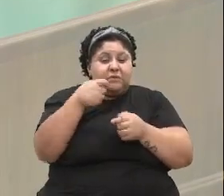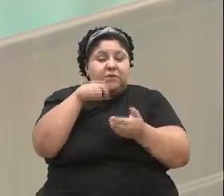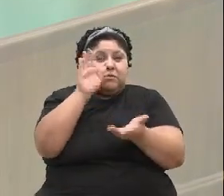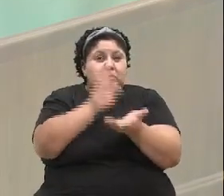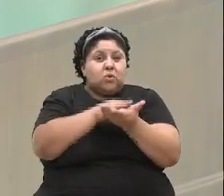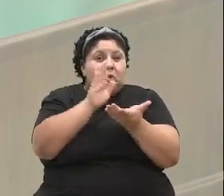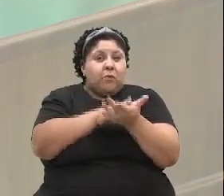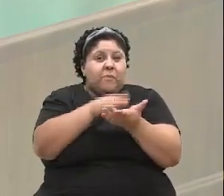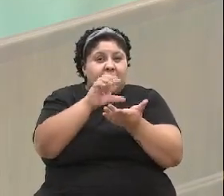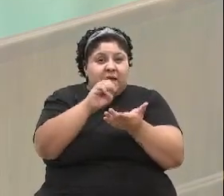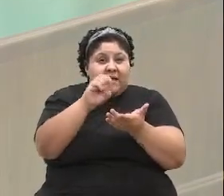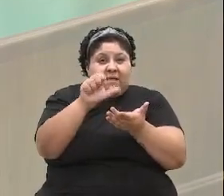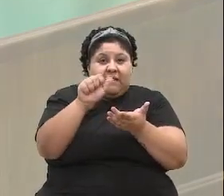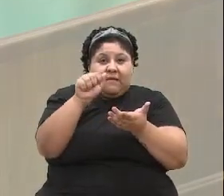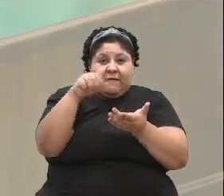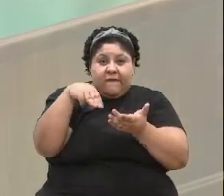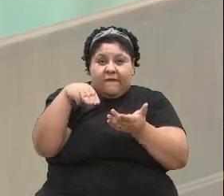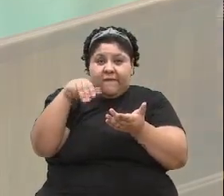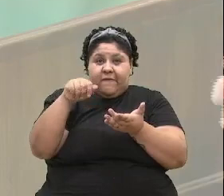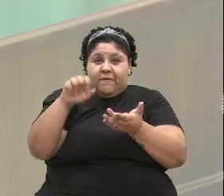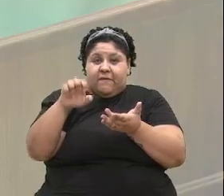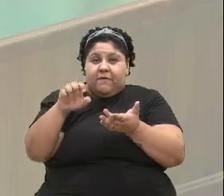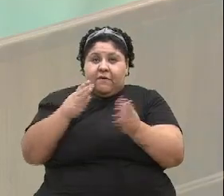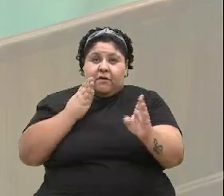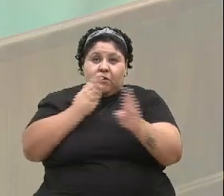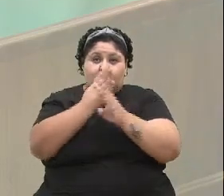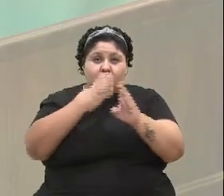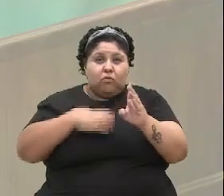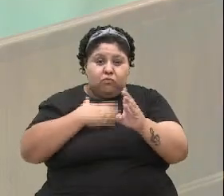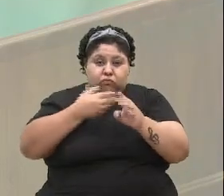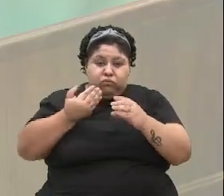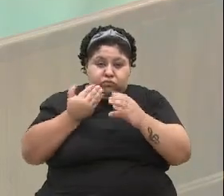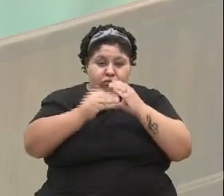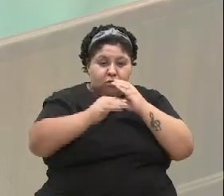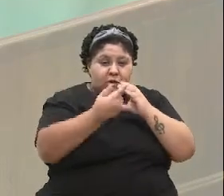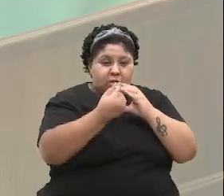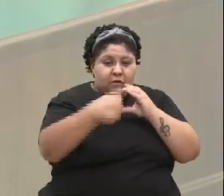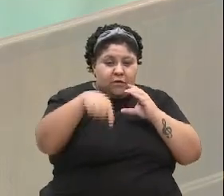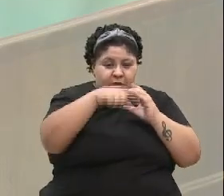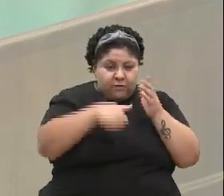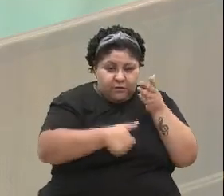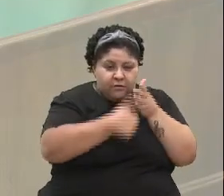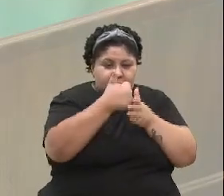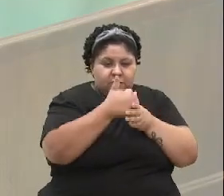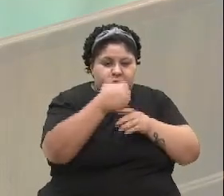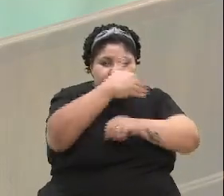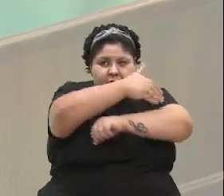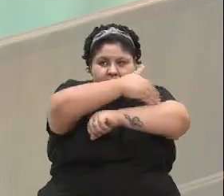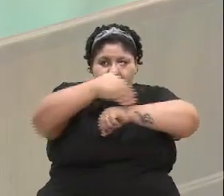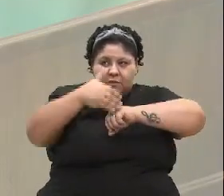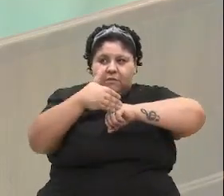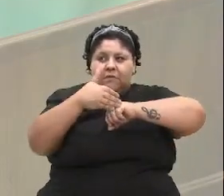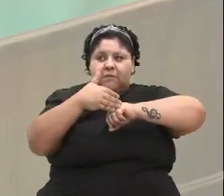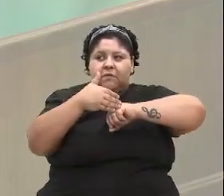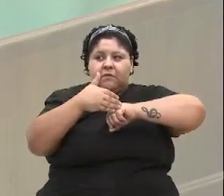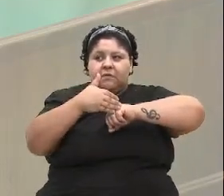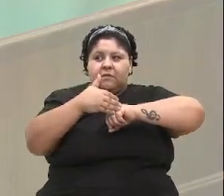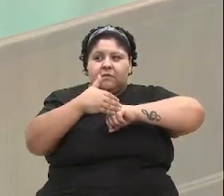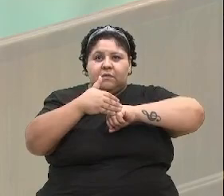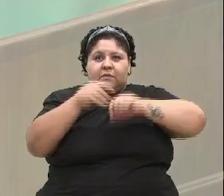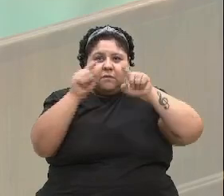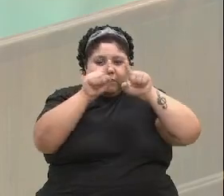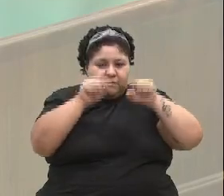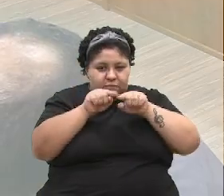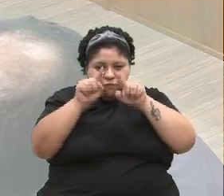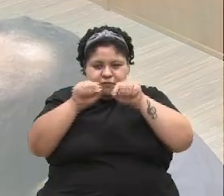continuar cobrando que ache uma forma de repassar recursos para que a gente melhore as vias em paralelepípedos